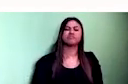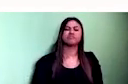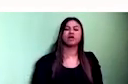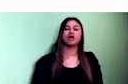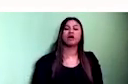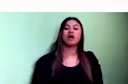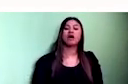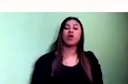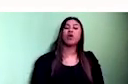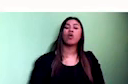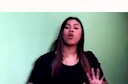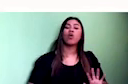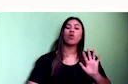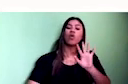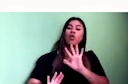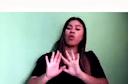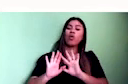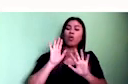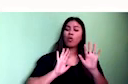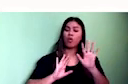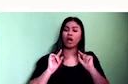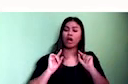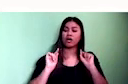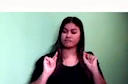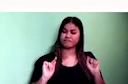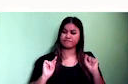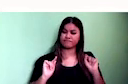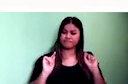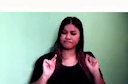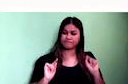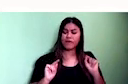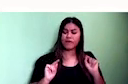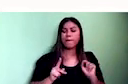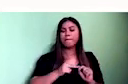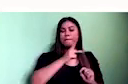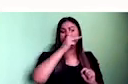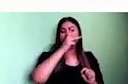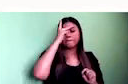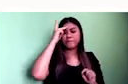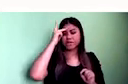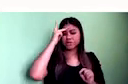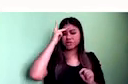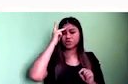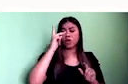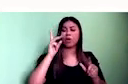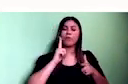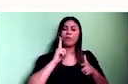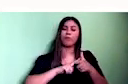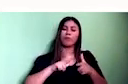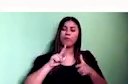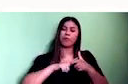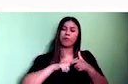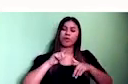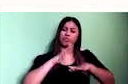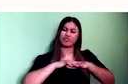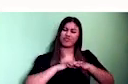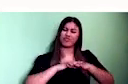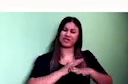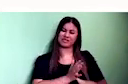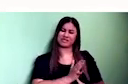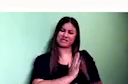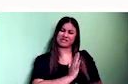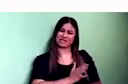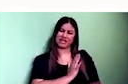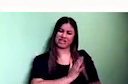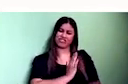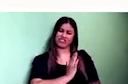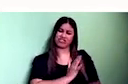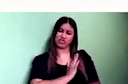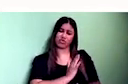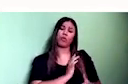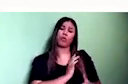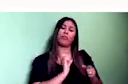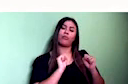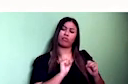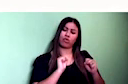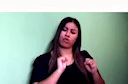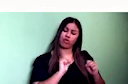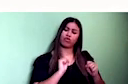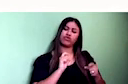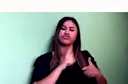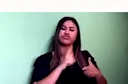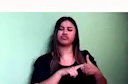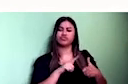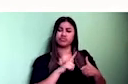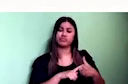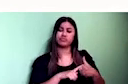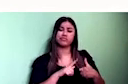eu coloquei aqui alguns cuidados, né? Pessoas que têm distúrbios cardíacos, porque pode estimular, né? A gente não sabe a medicação que essa pessoa